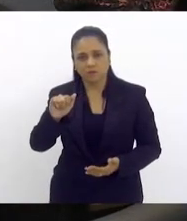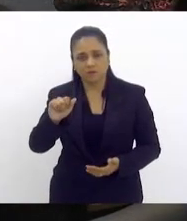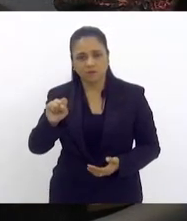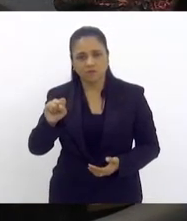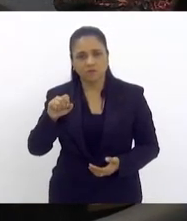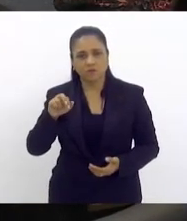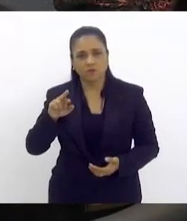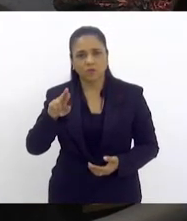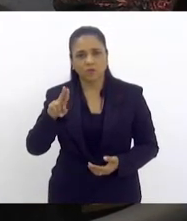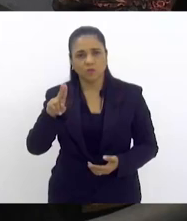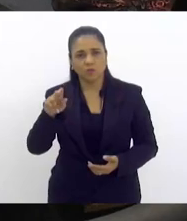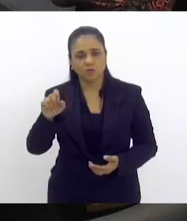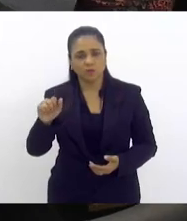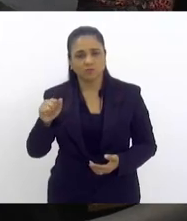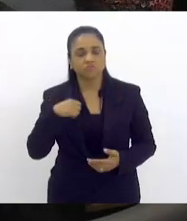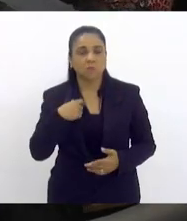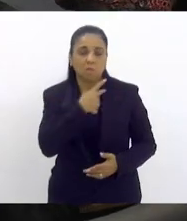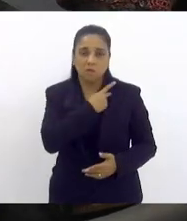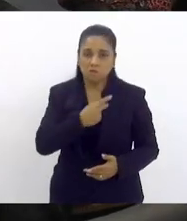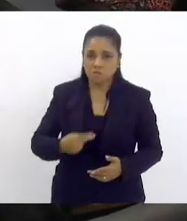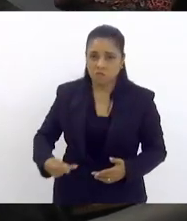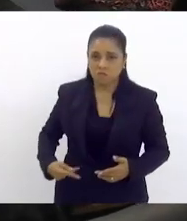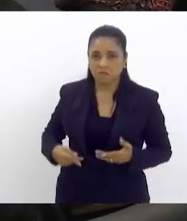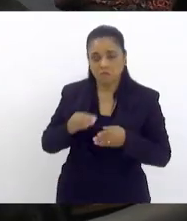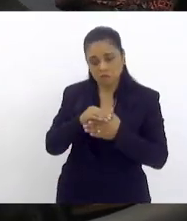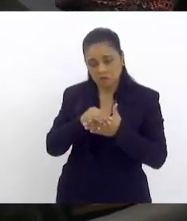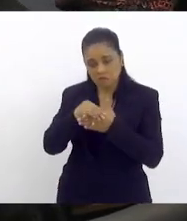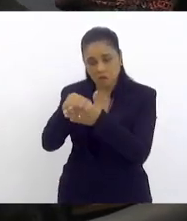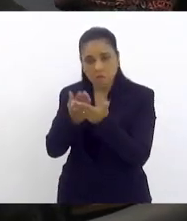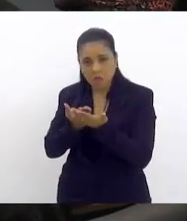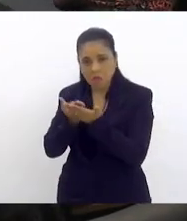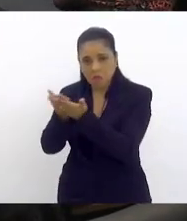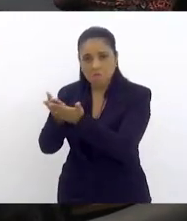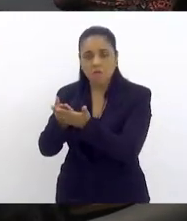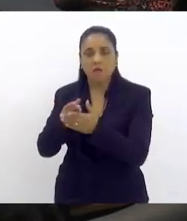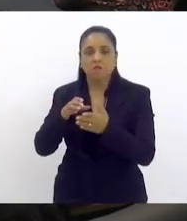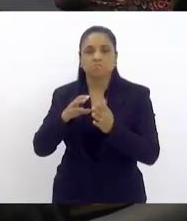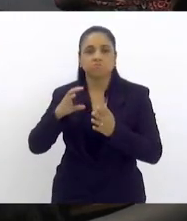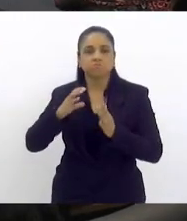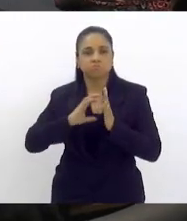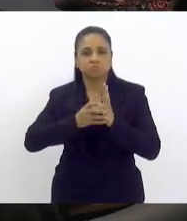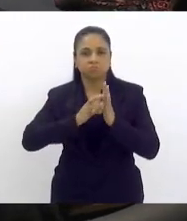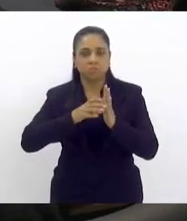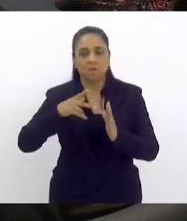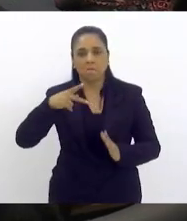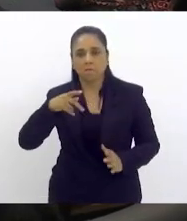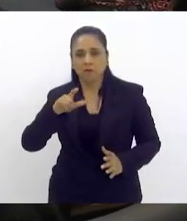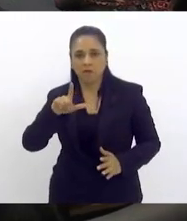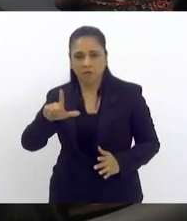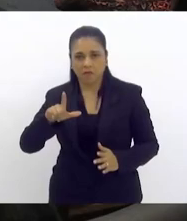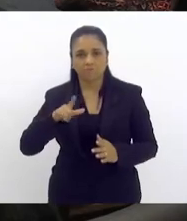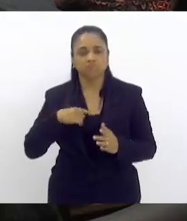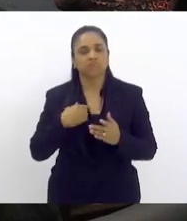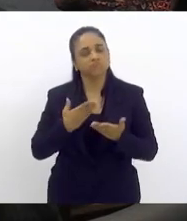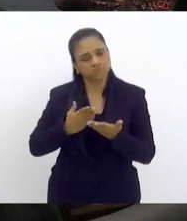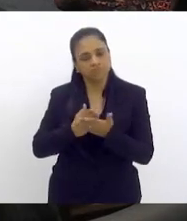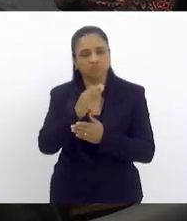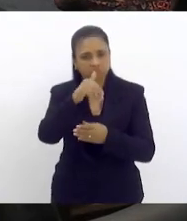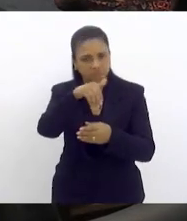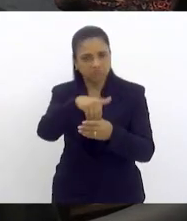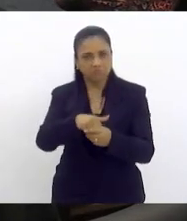Senhor presidente, eu queria fazer um encaminhamento pela liderança do PL, favorável à LDO